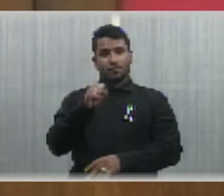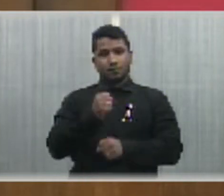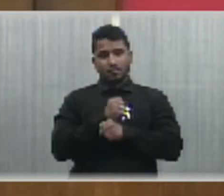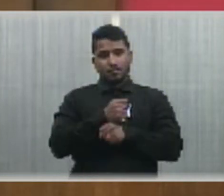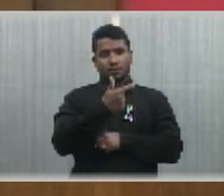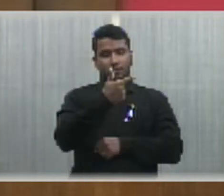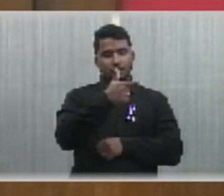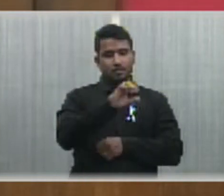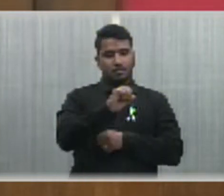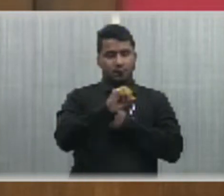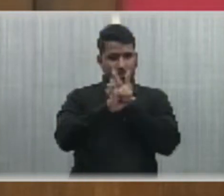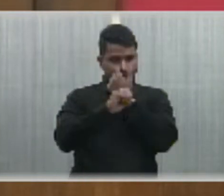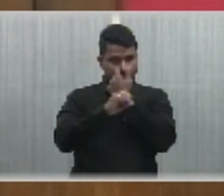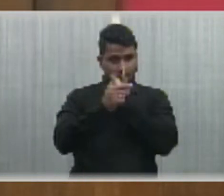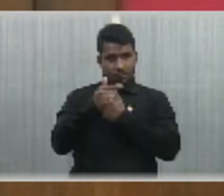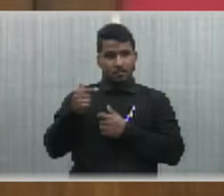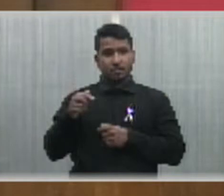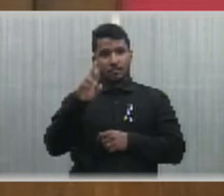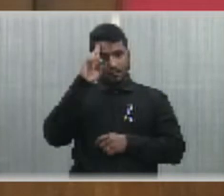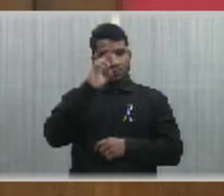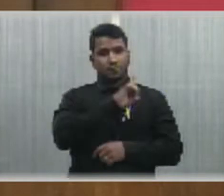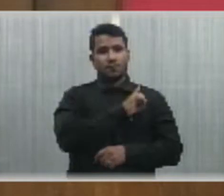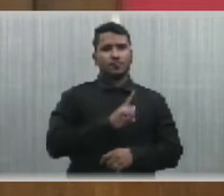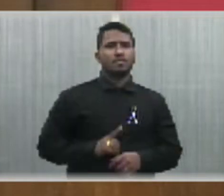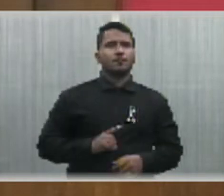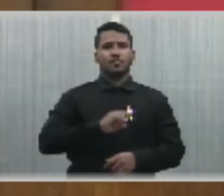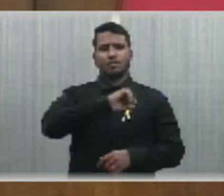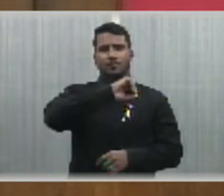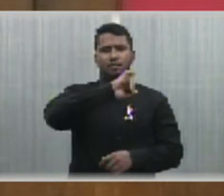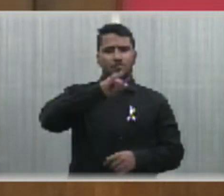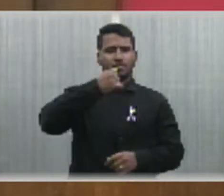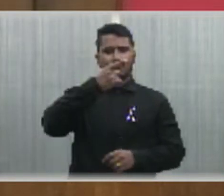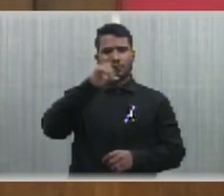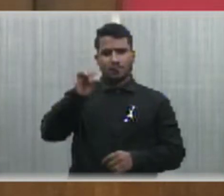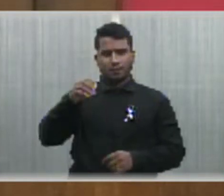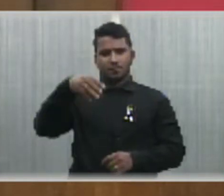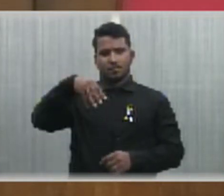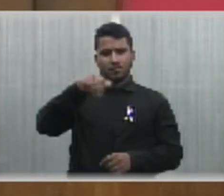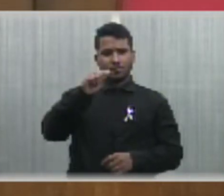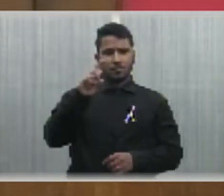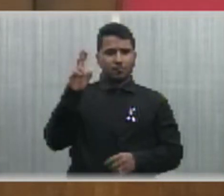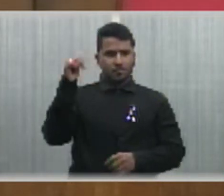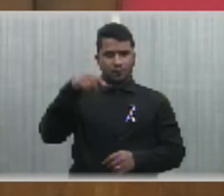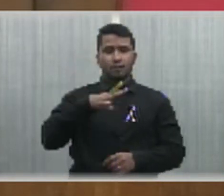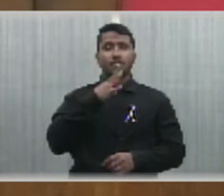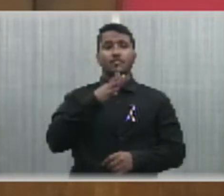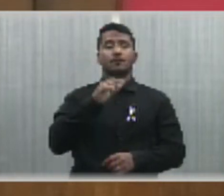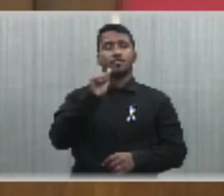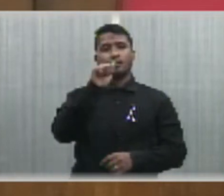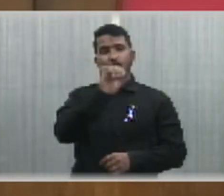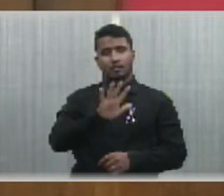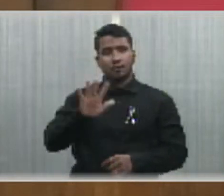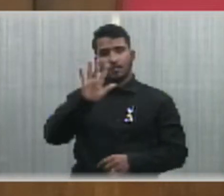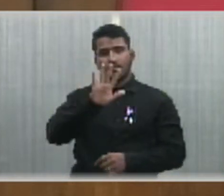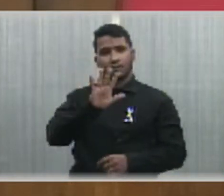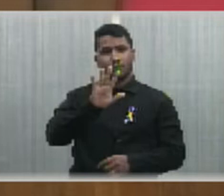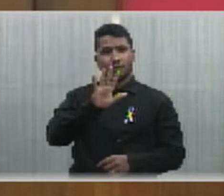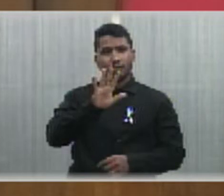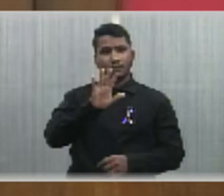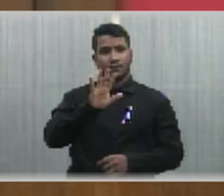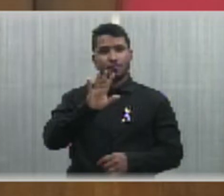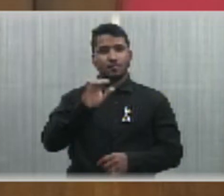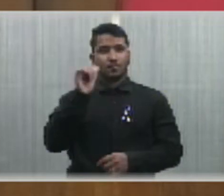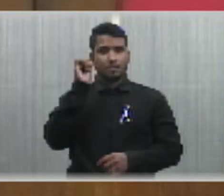128/2022, de autoria do senhor deputado João Madison, que reconhece de utilidade pública a Associação